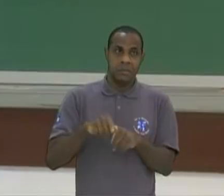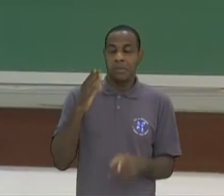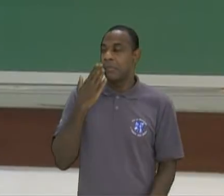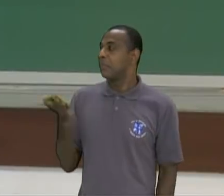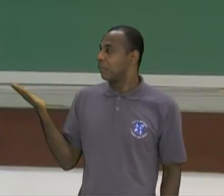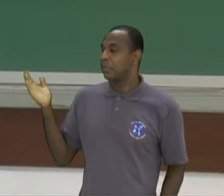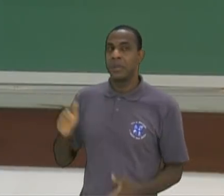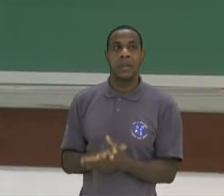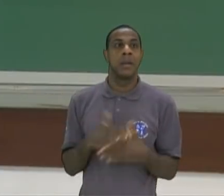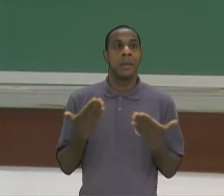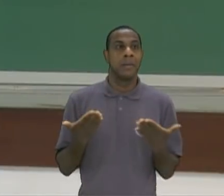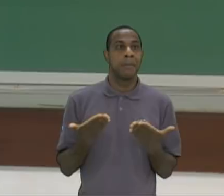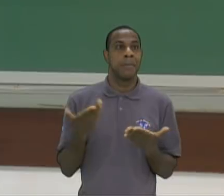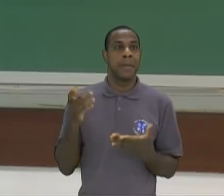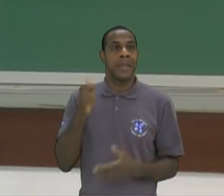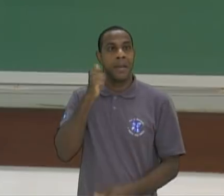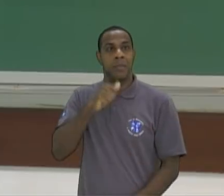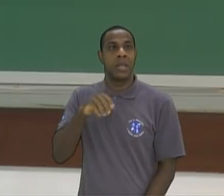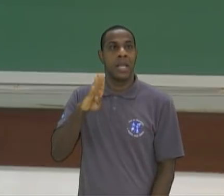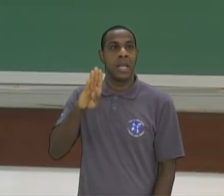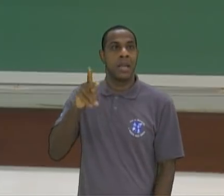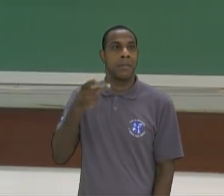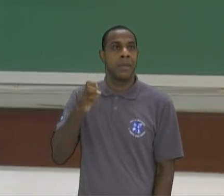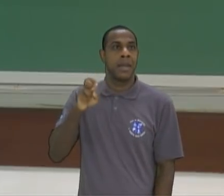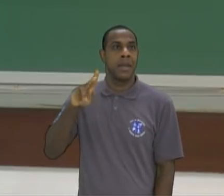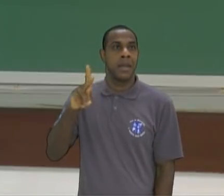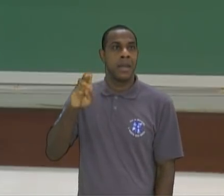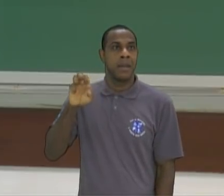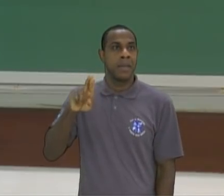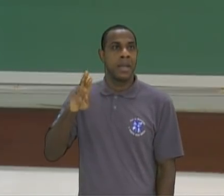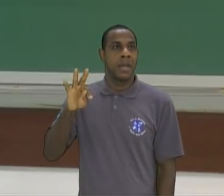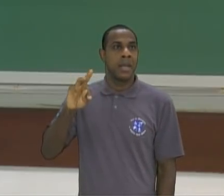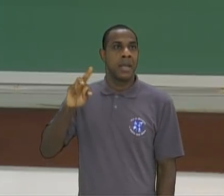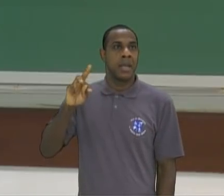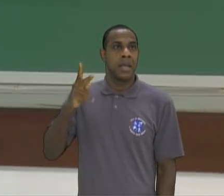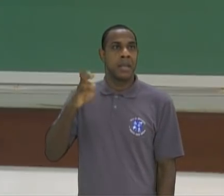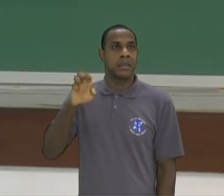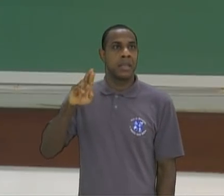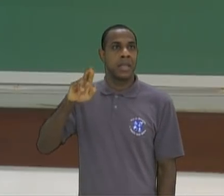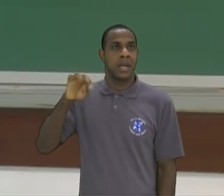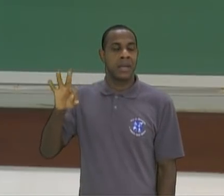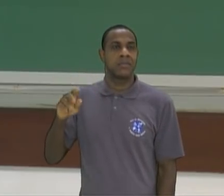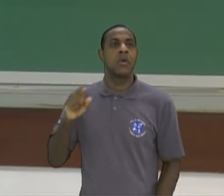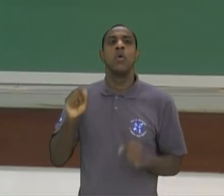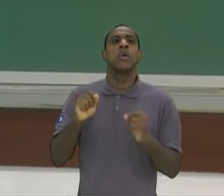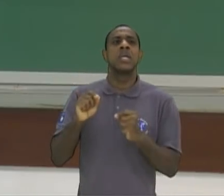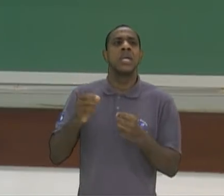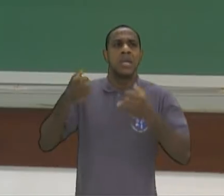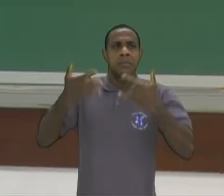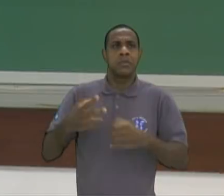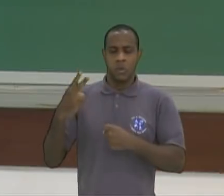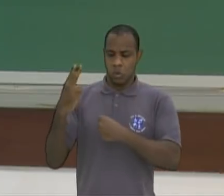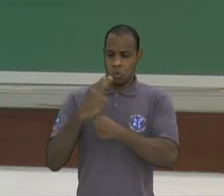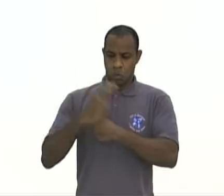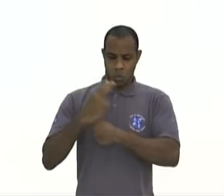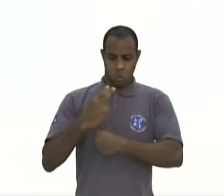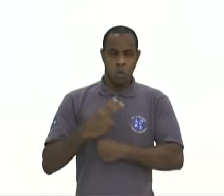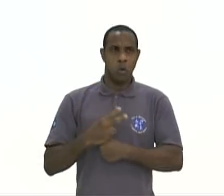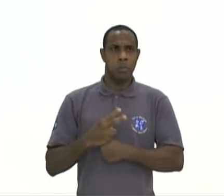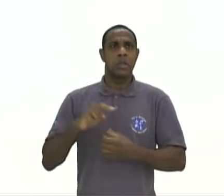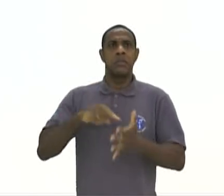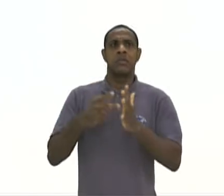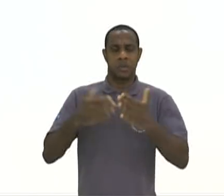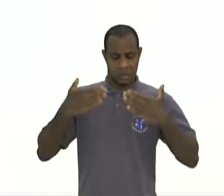quê? Para Bertherat, como devia ser tratado o corpo no que diz respeito a treinamento. Letra